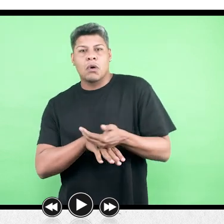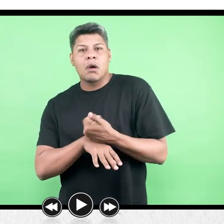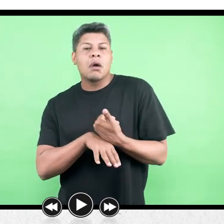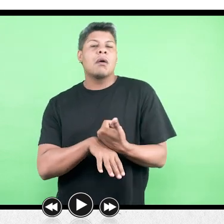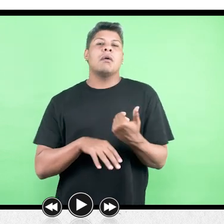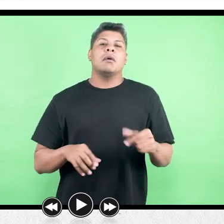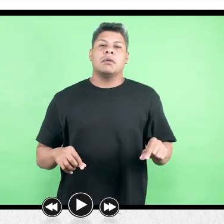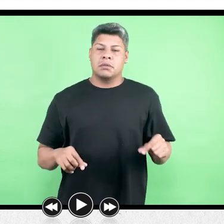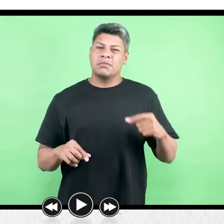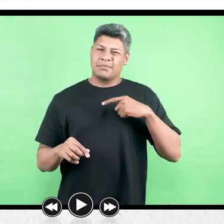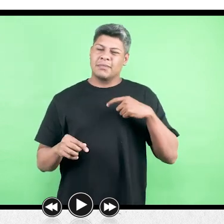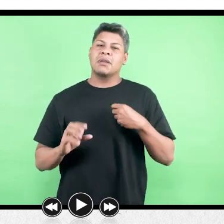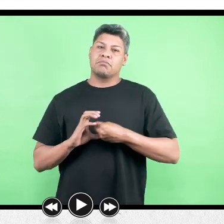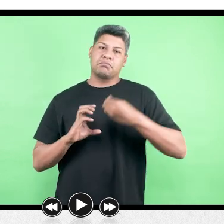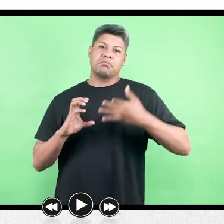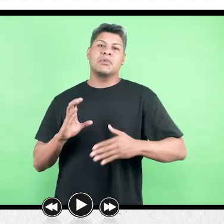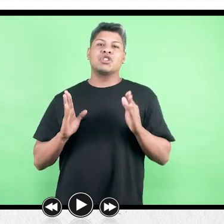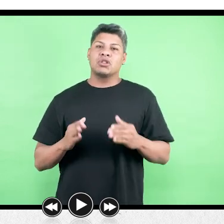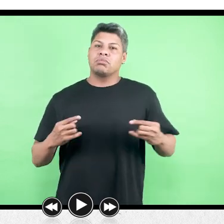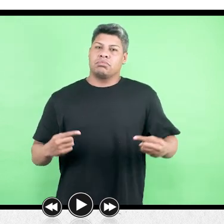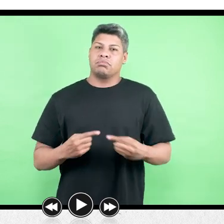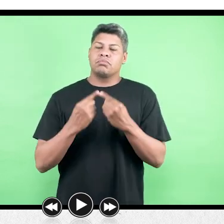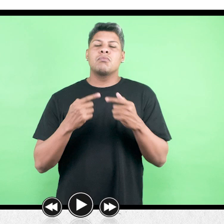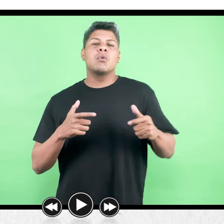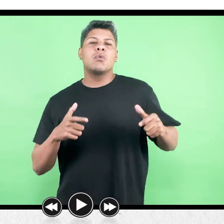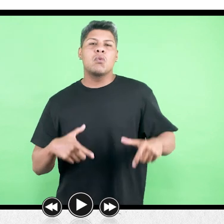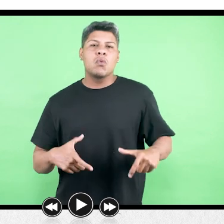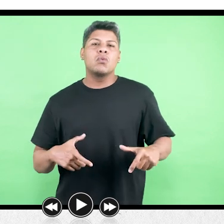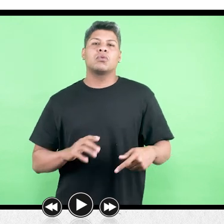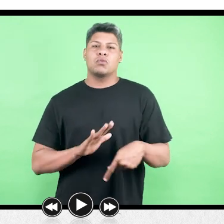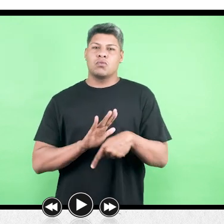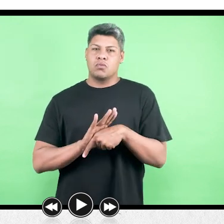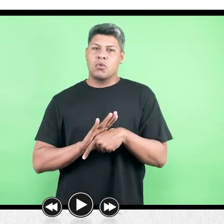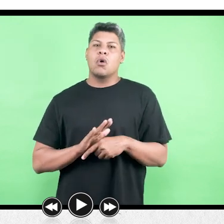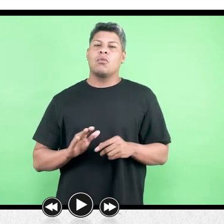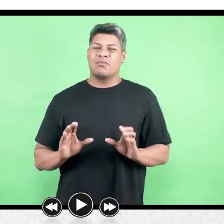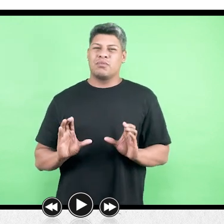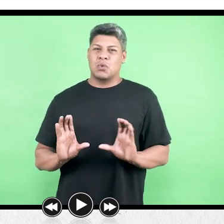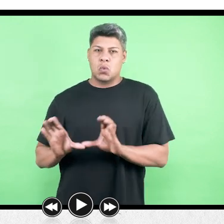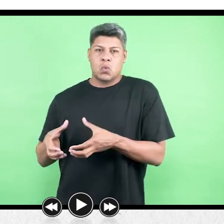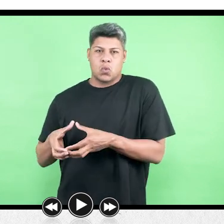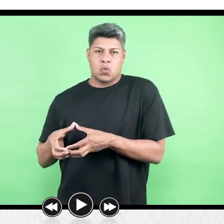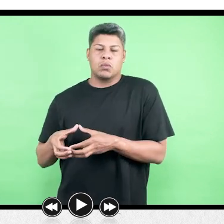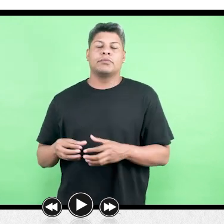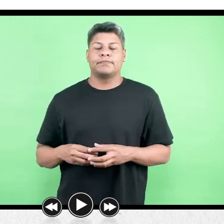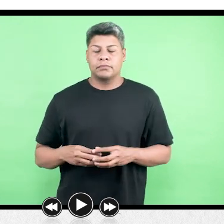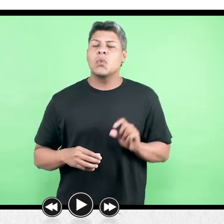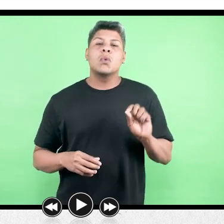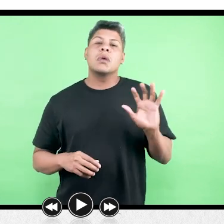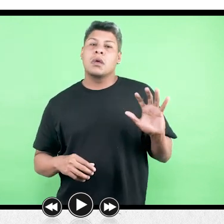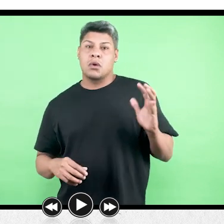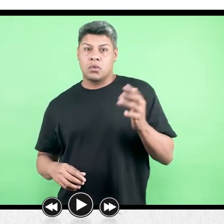de critérios que já estão consolidados, que passaram por onde? Passaram lá pelos colegiados. E aí, o que acontece? O